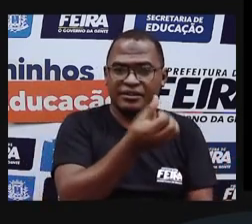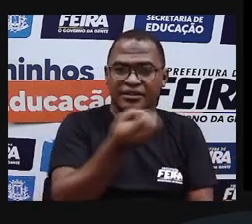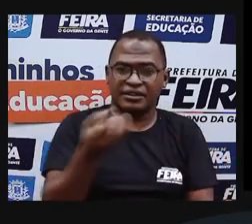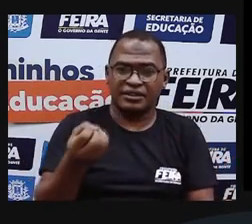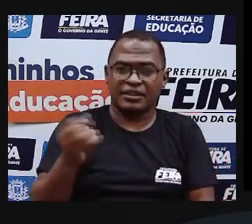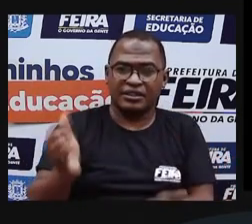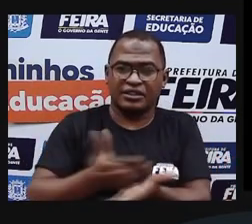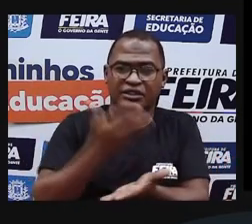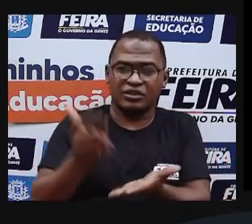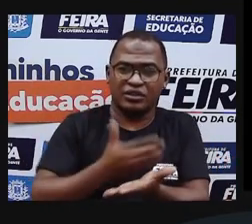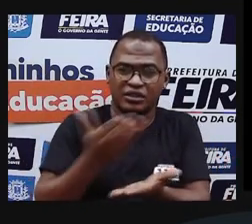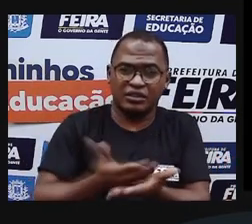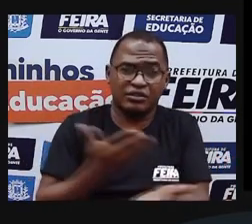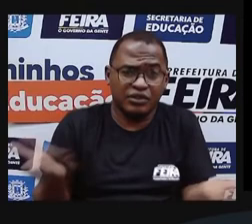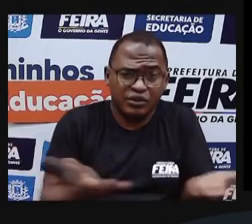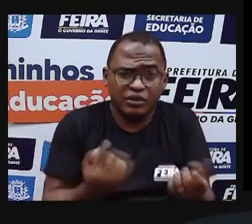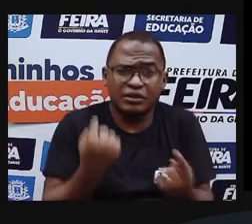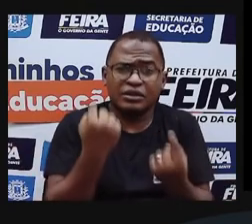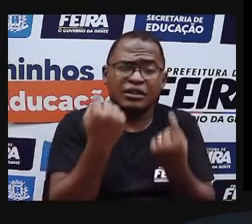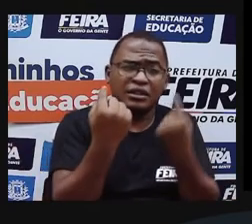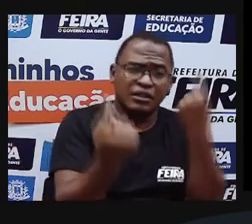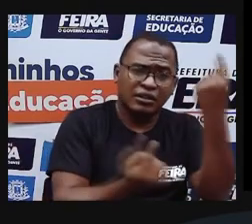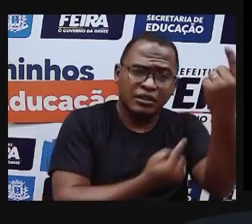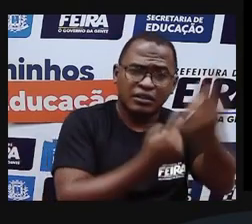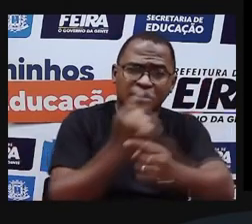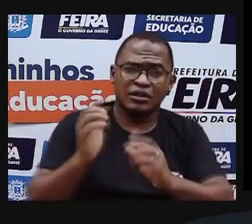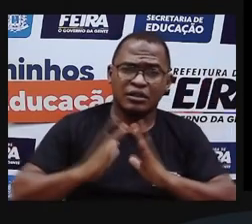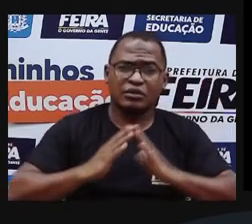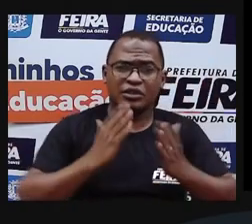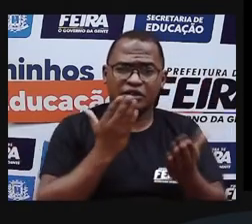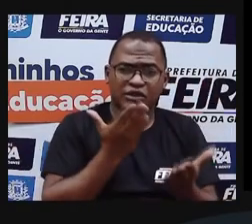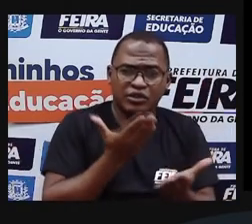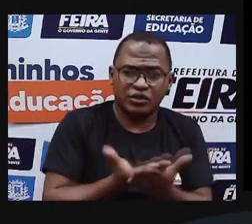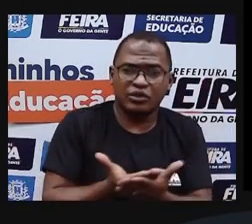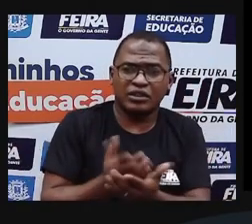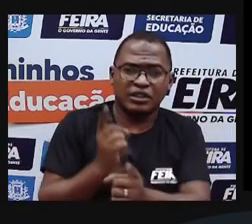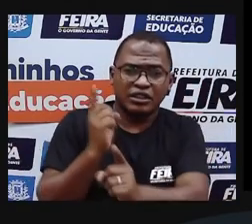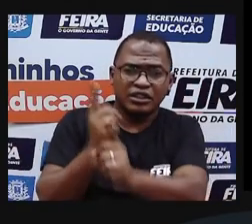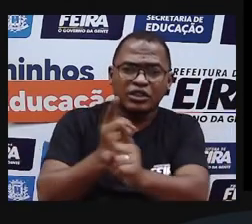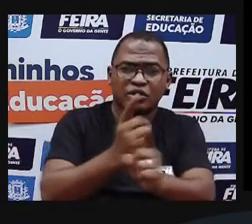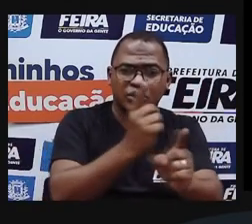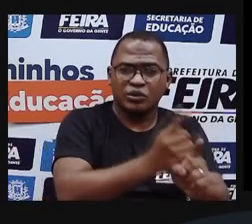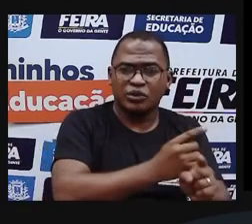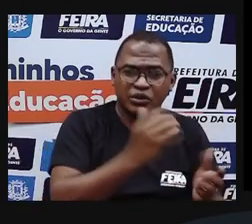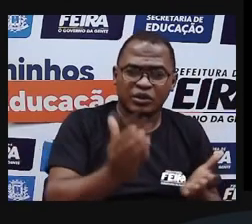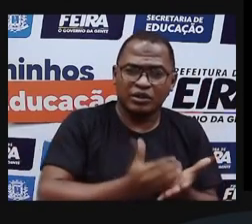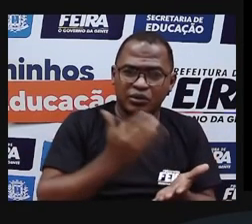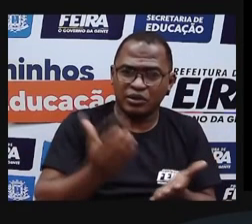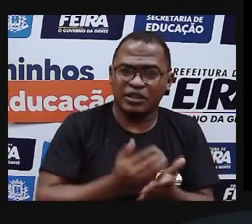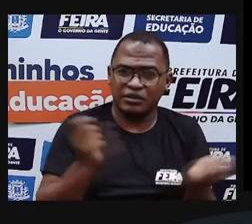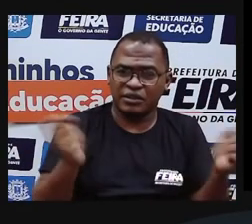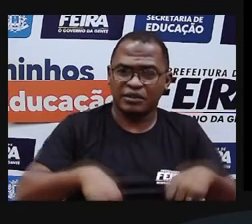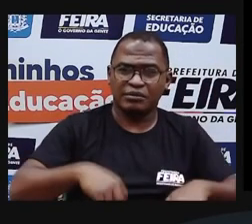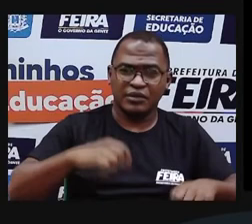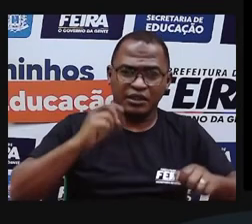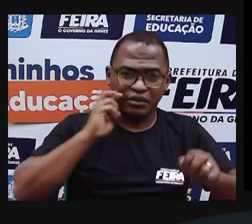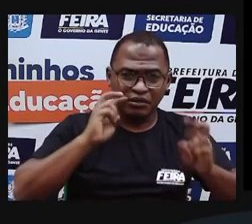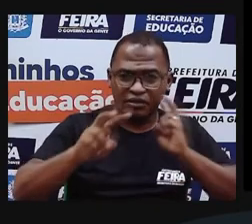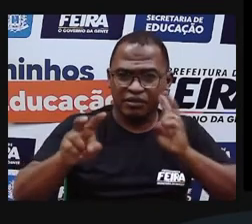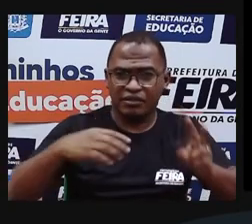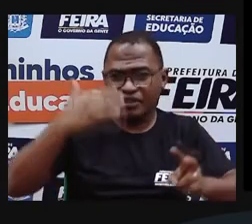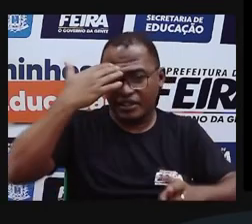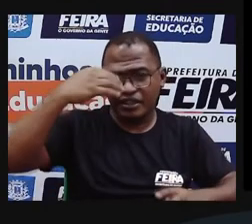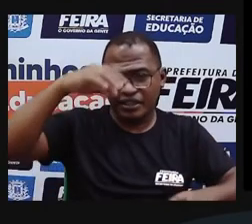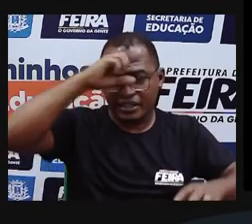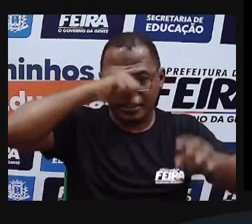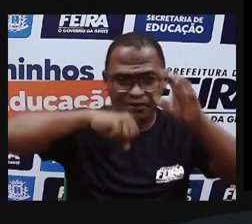as escolas ainda trabalham e a gente tem muito o que falar dela. Tem muito o que se espelhar na história de Carolina.